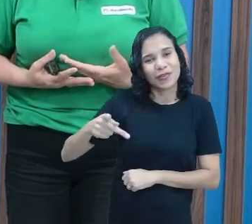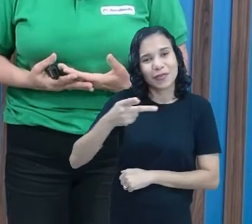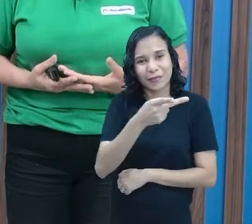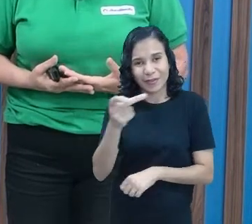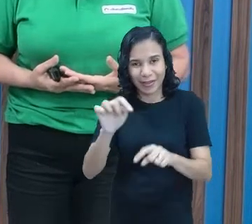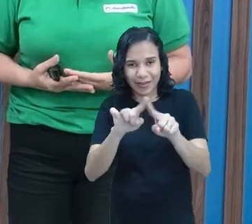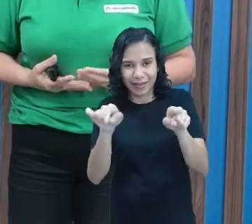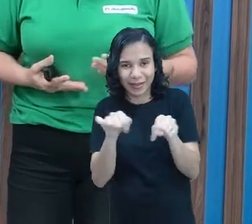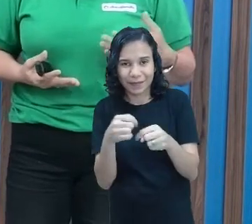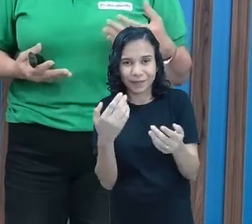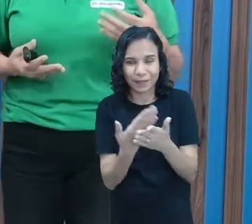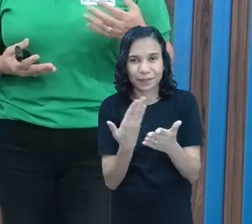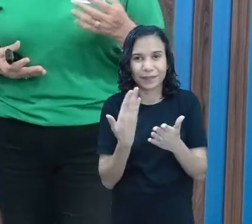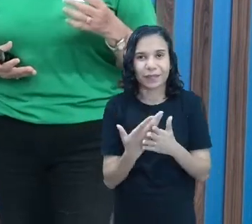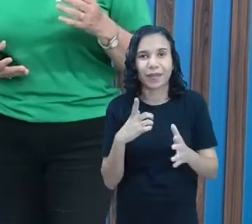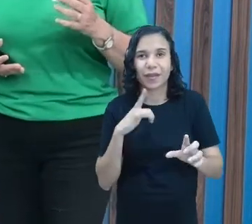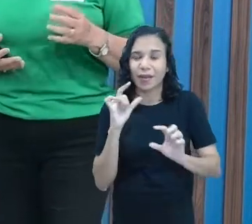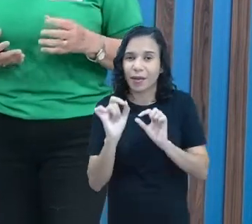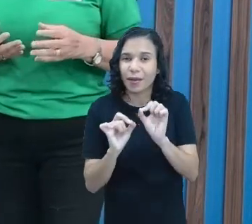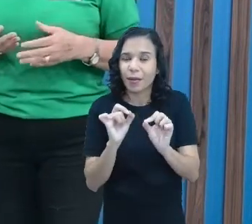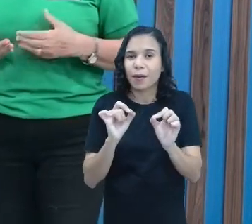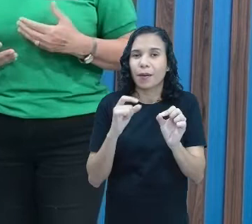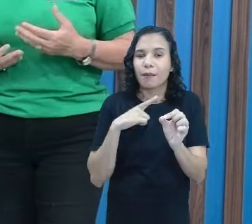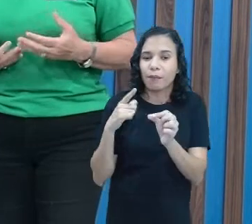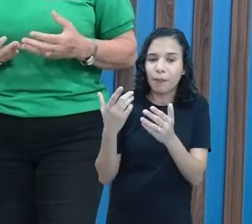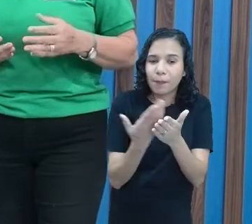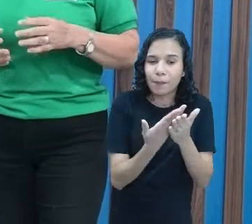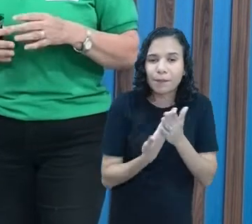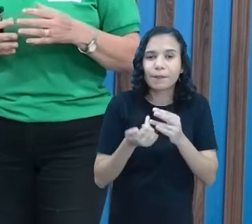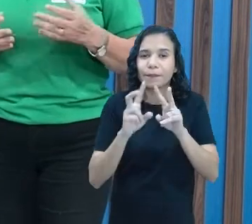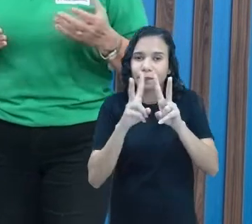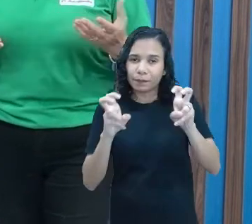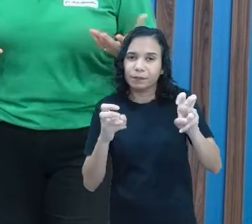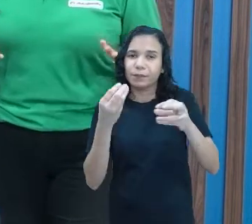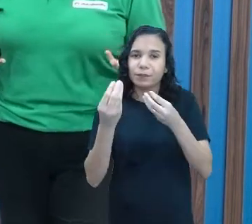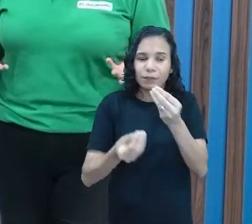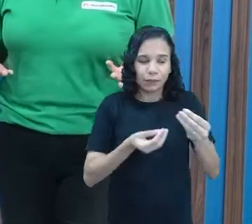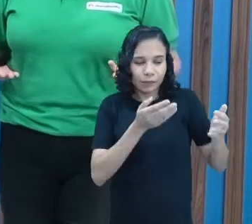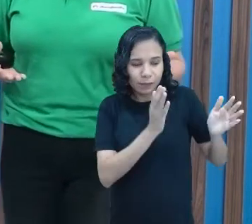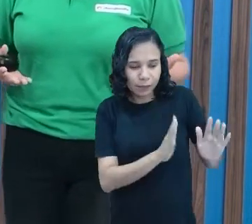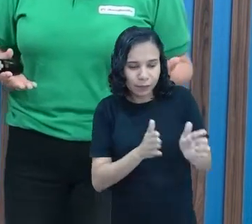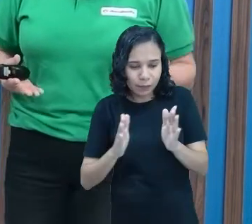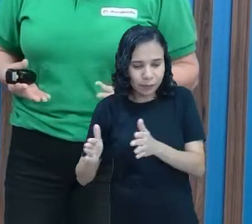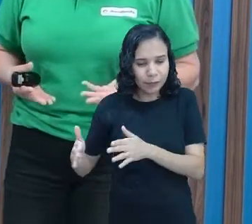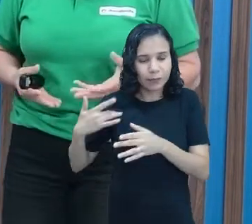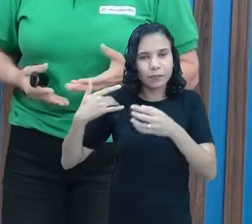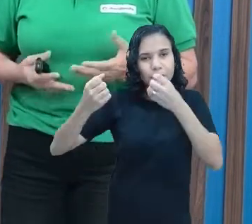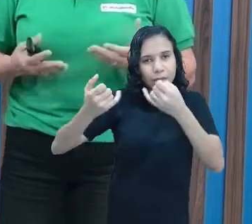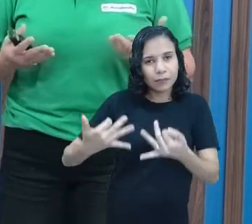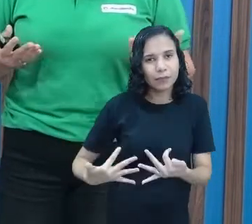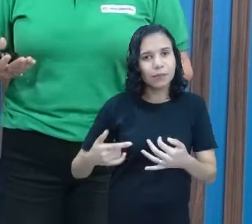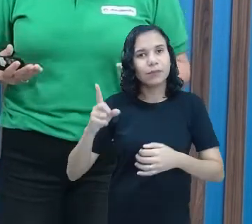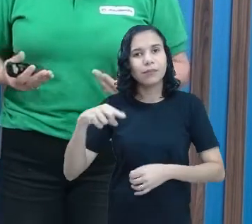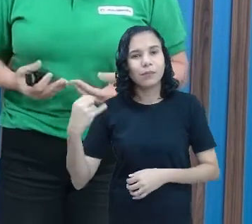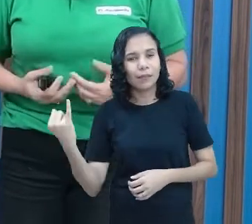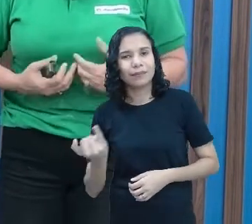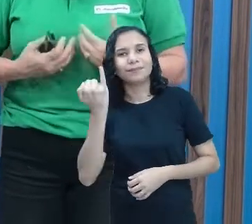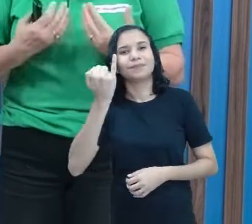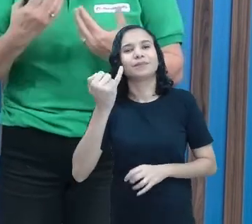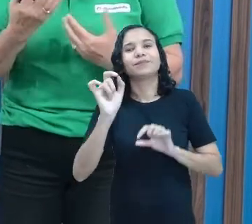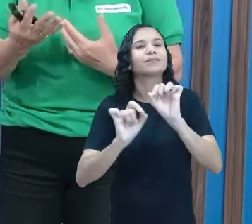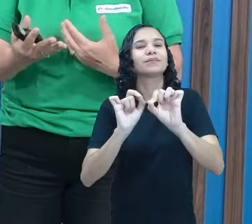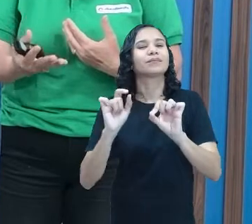da sala, vocês trabalharem sobre todas essas fases que eu falei e a importância, não é?